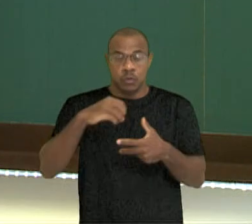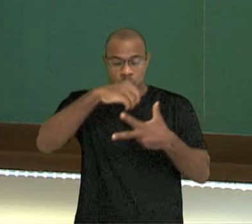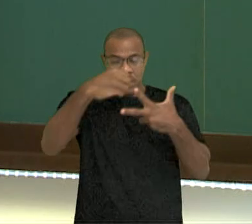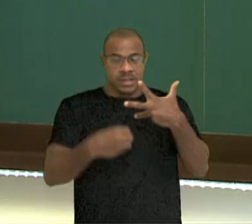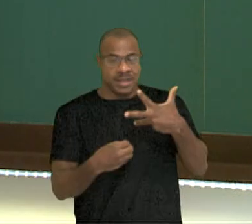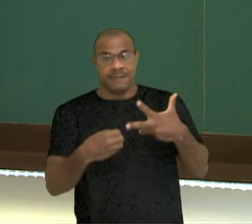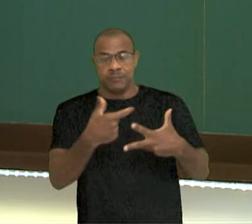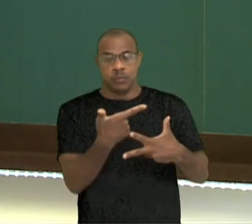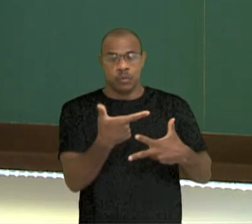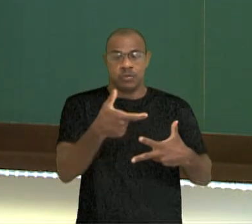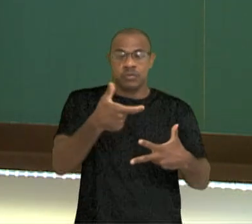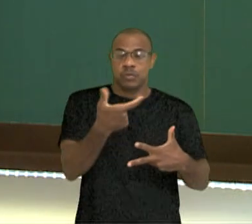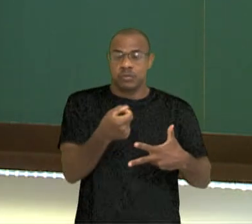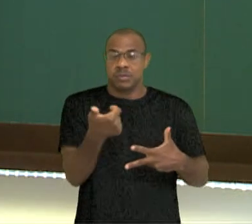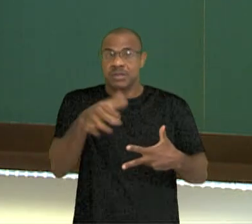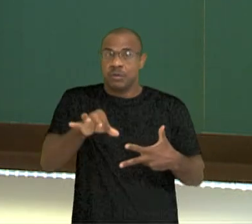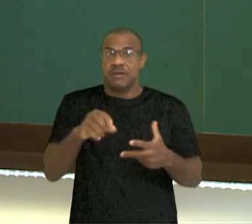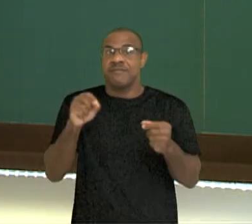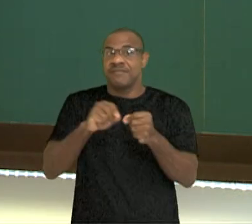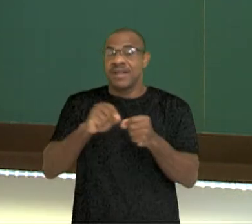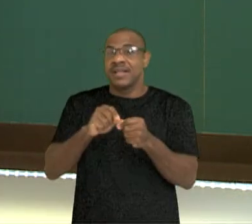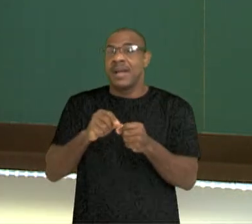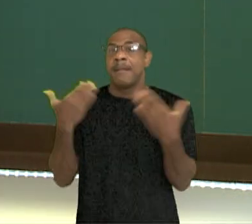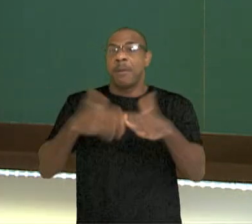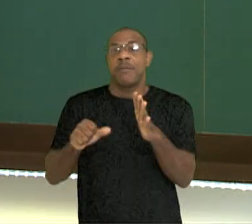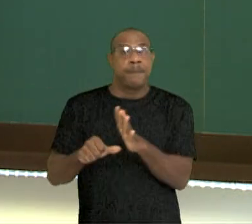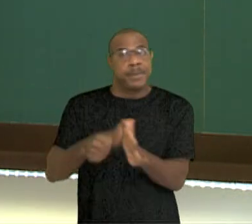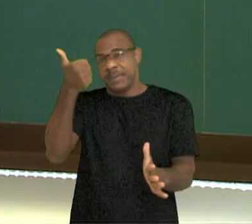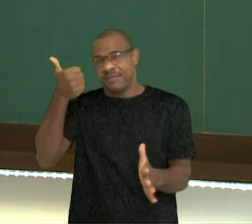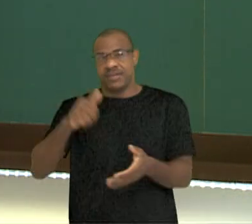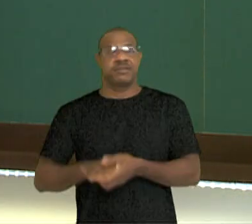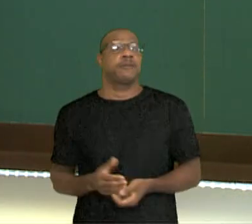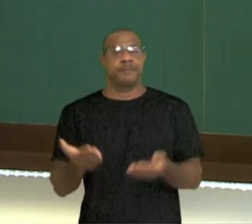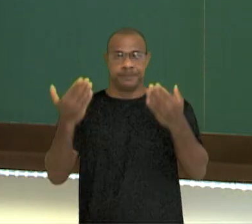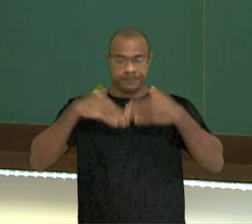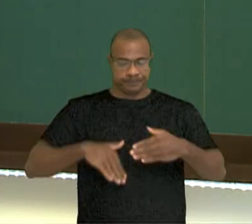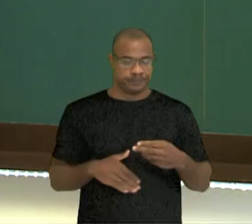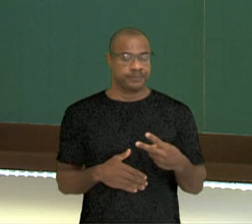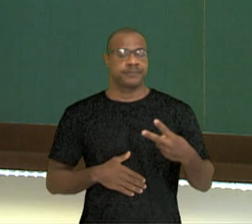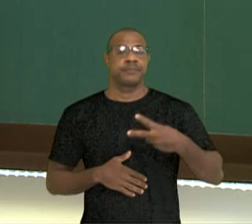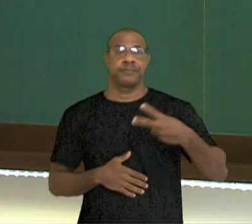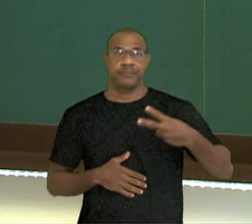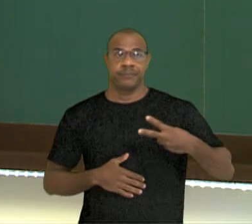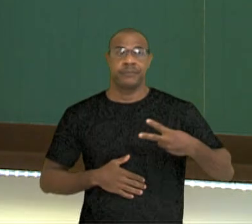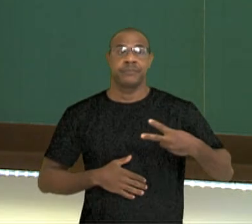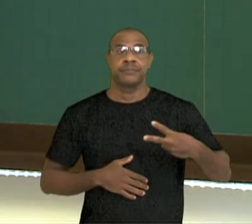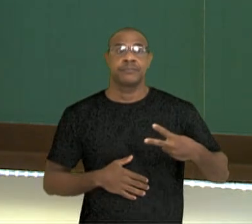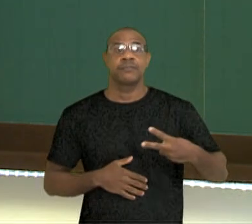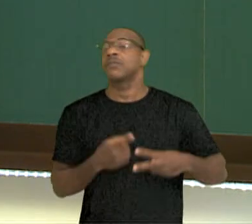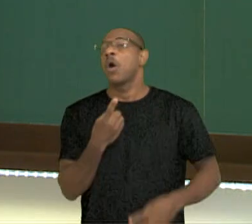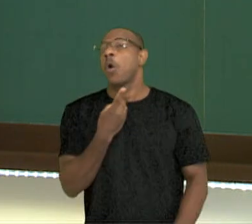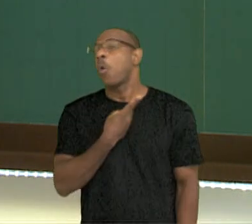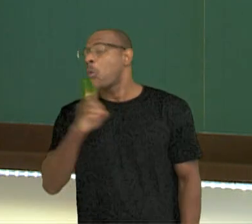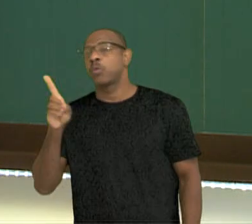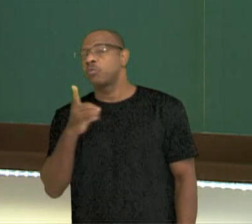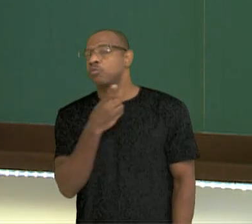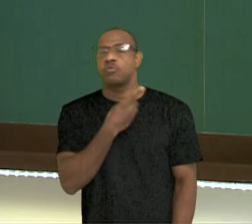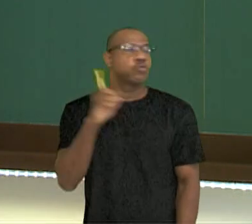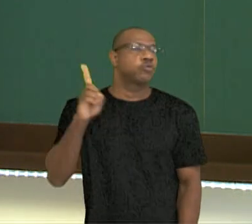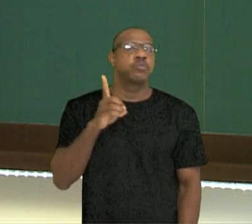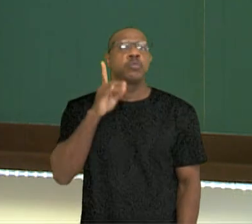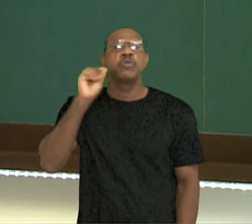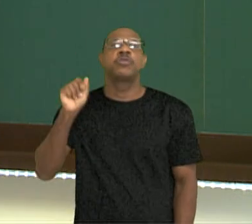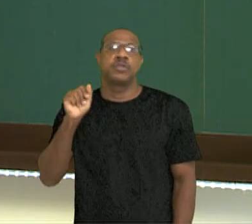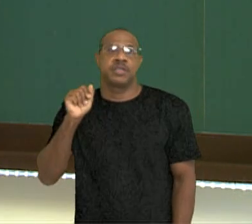fará prova pela primeira vez, diz INEP. Manchete 2. Último dia do Enem Digital